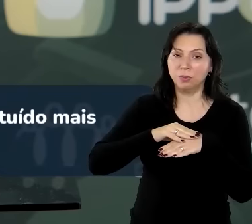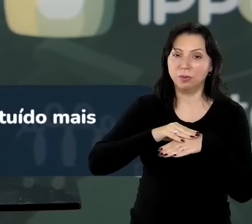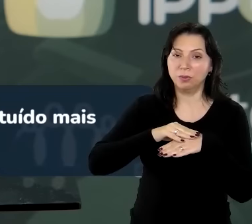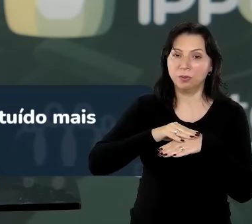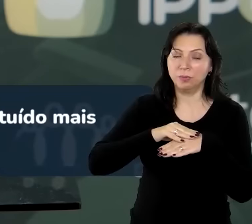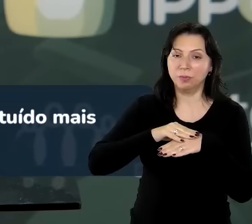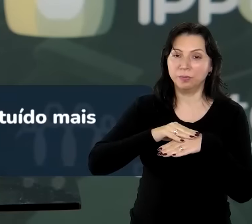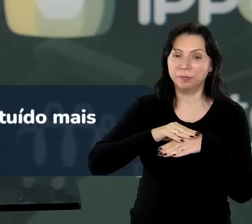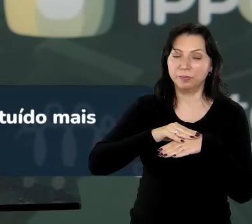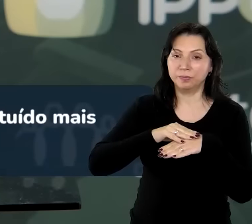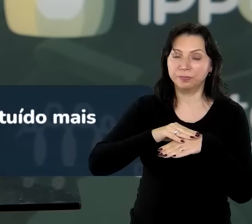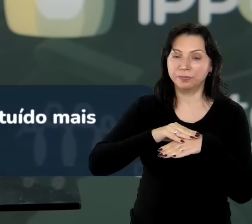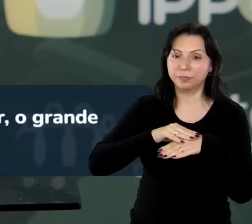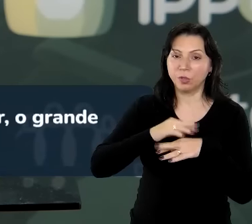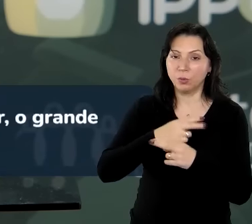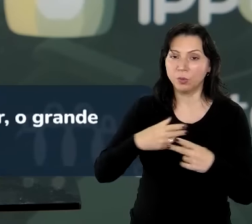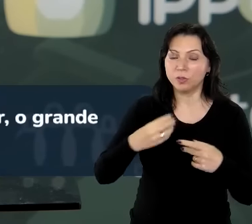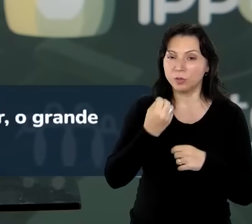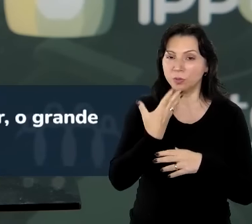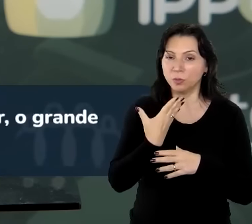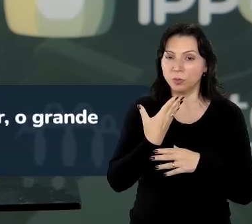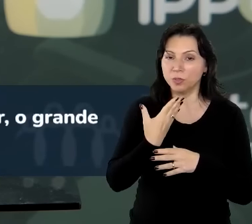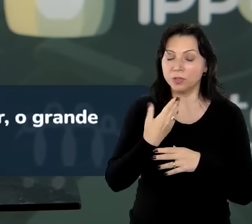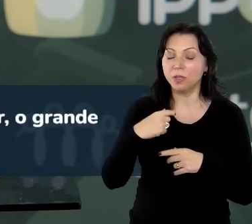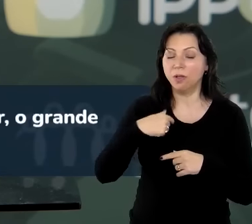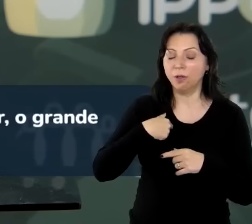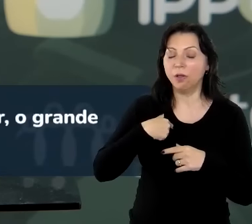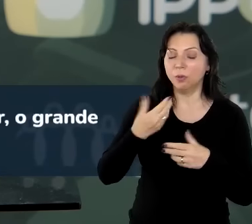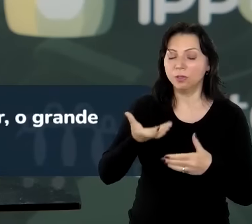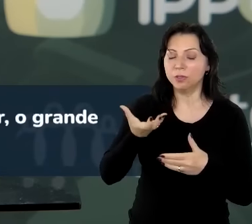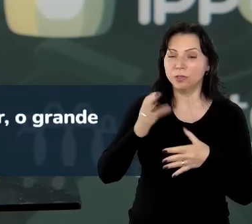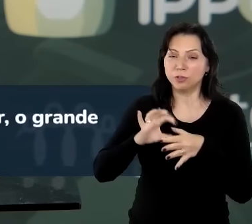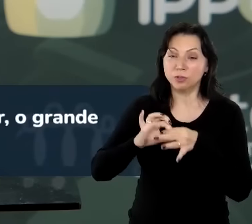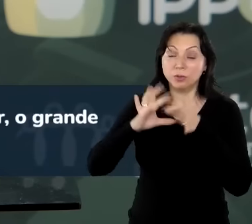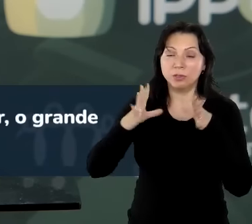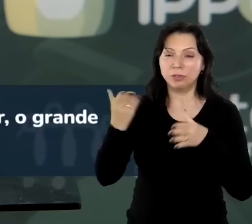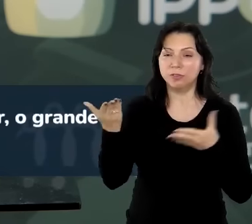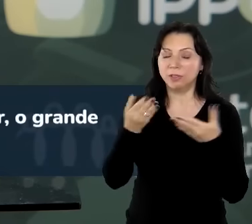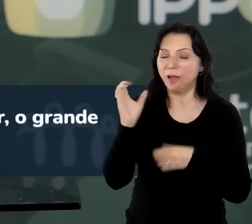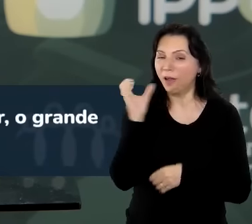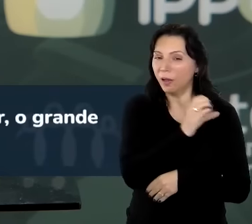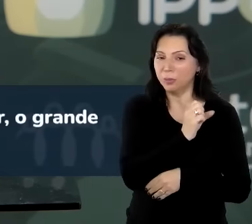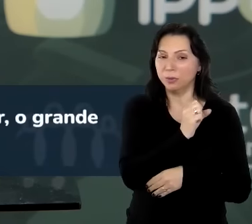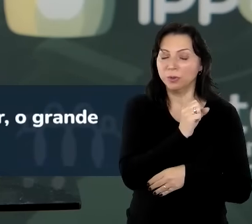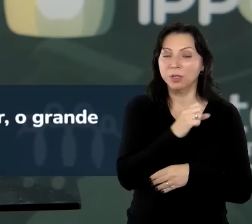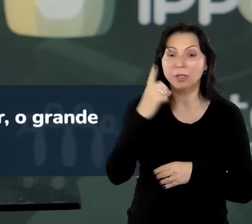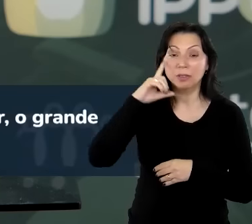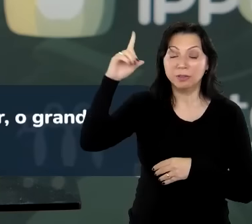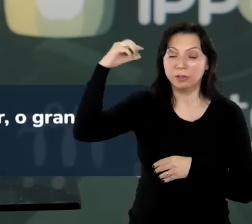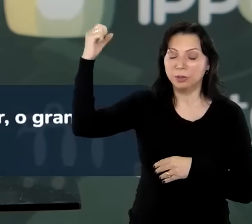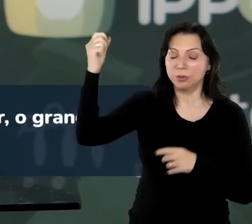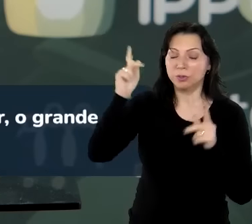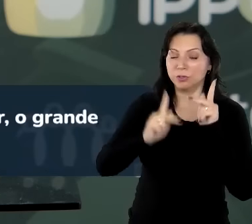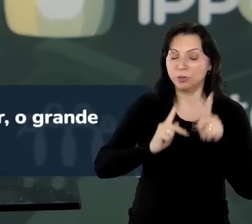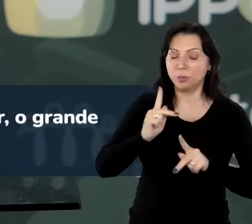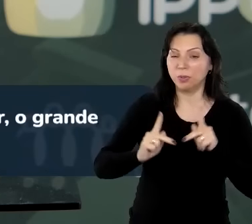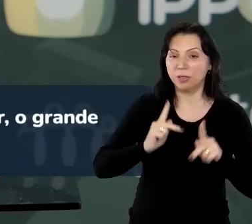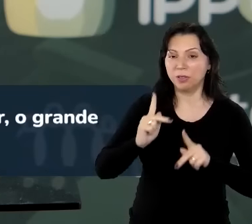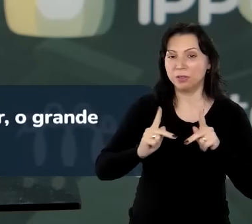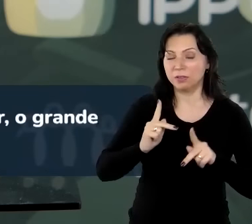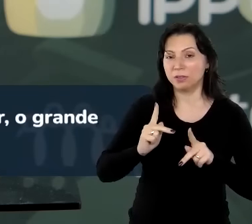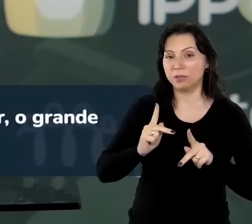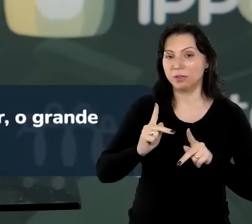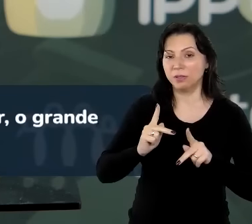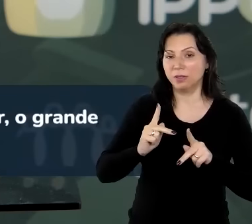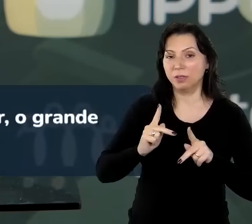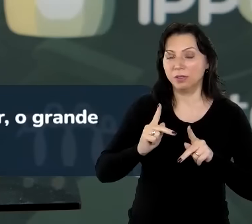seja restituído mais depressa. Ora, o Deus da paz, que tornou a trazer dentre os mortos a Jesus, nosso Senhor, o